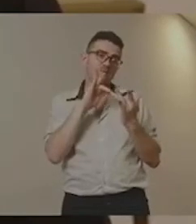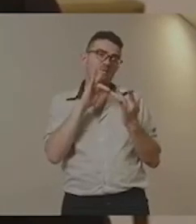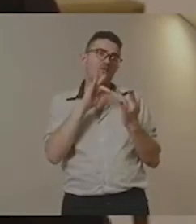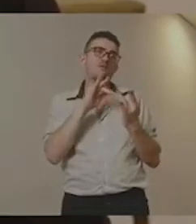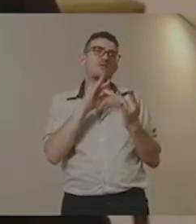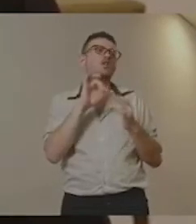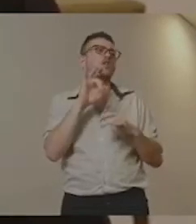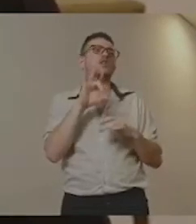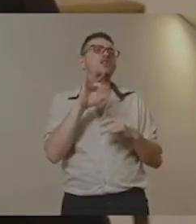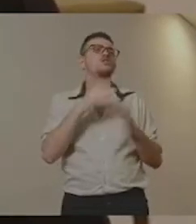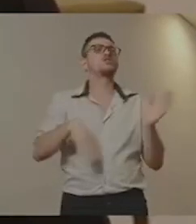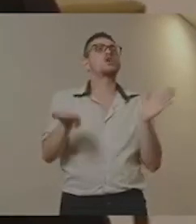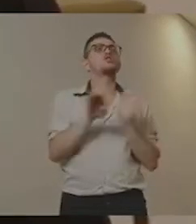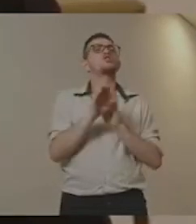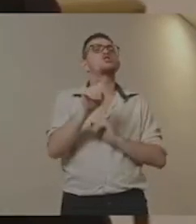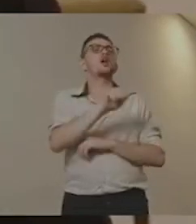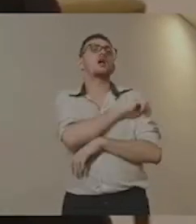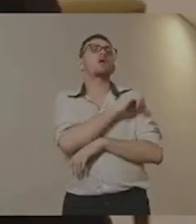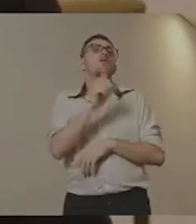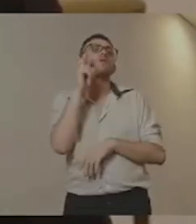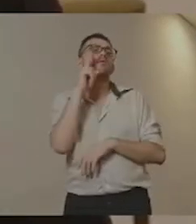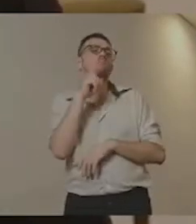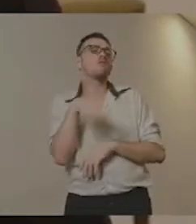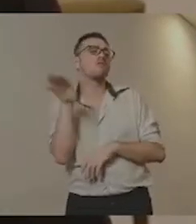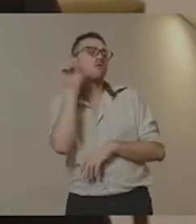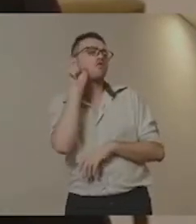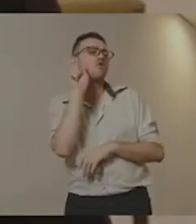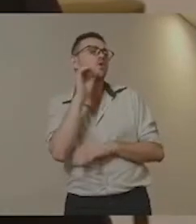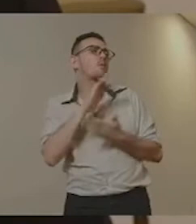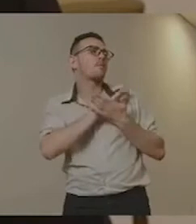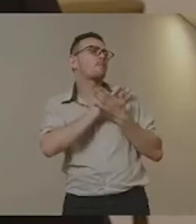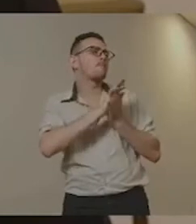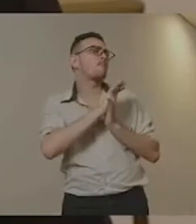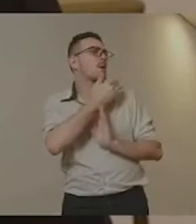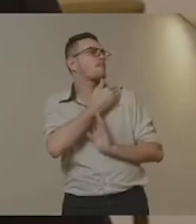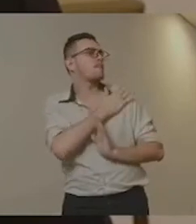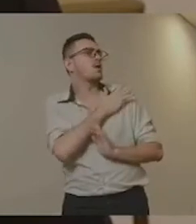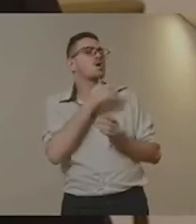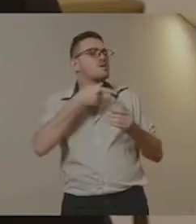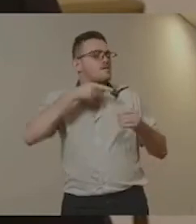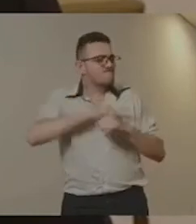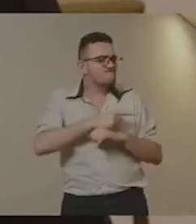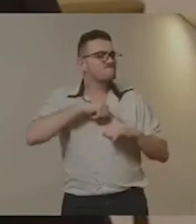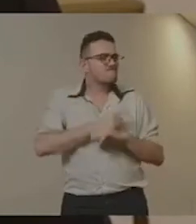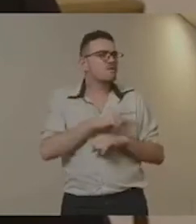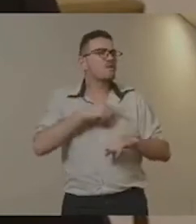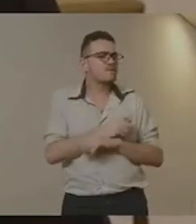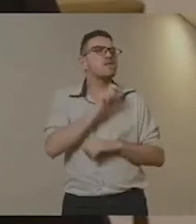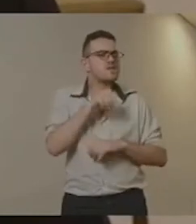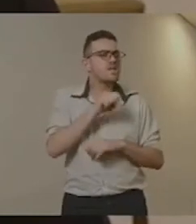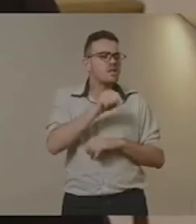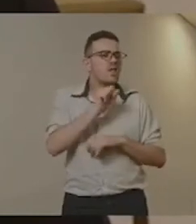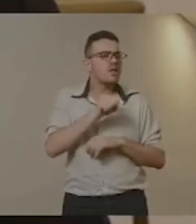ficar pressionando, ó, você tá. Não, não é legal. É legal você ter, incentivar a